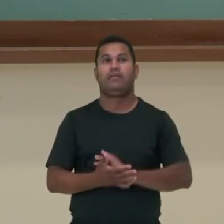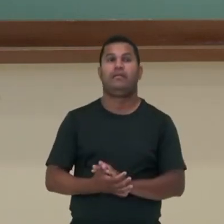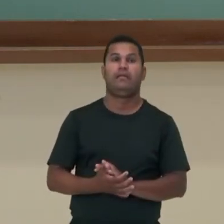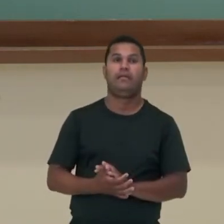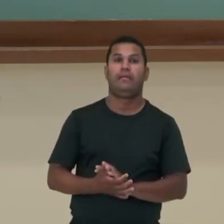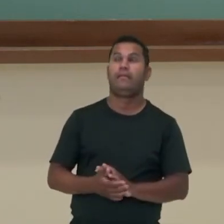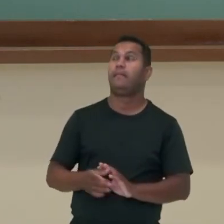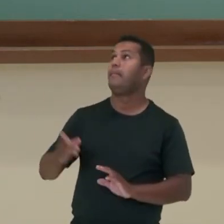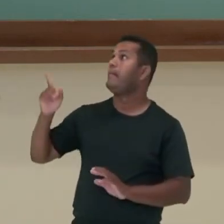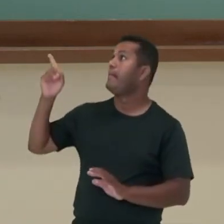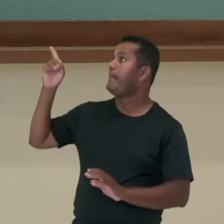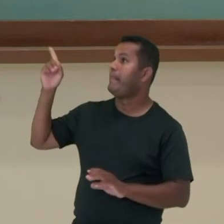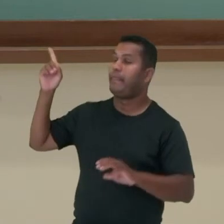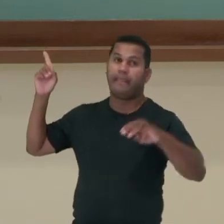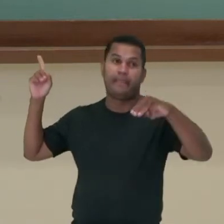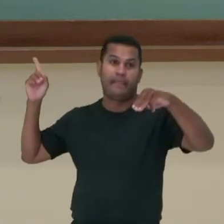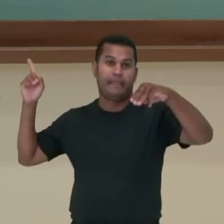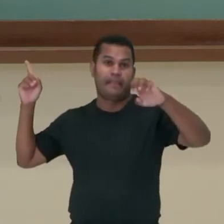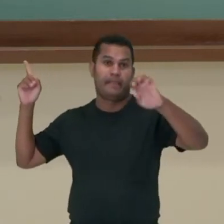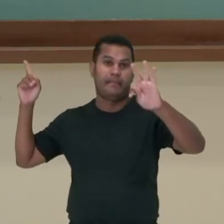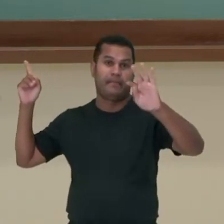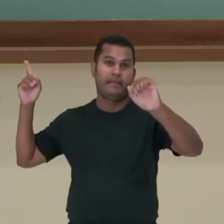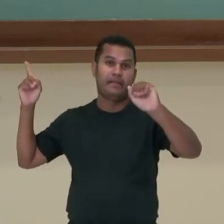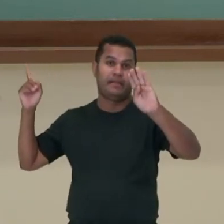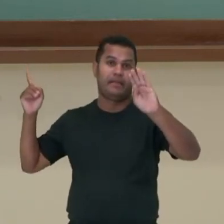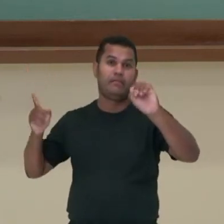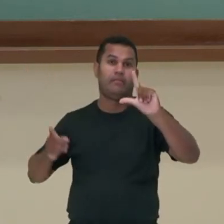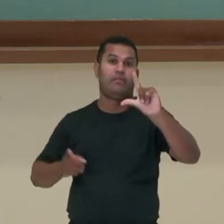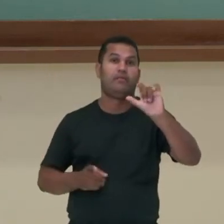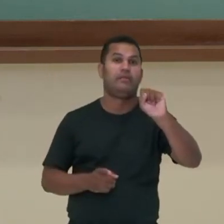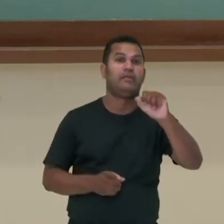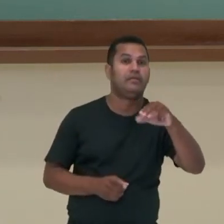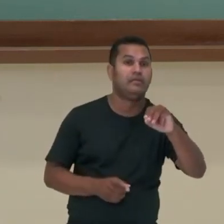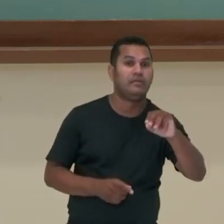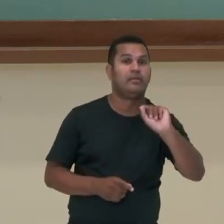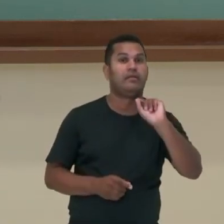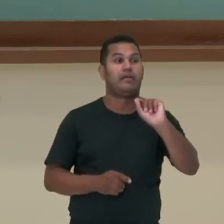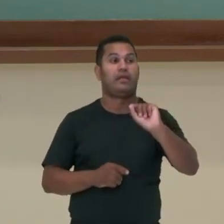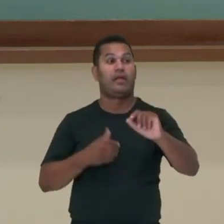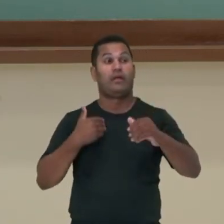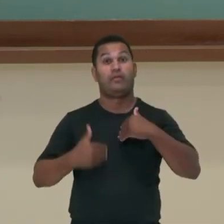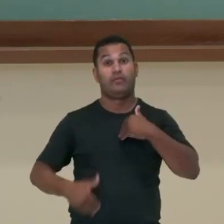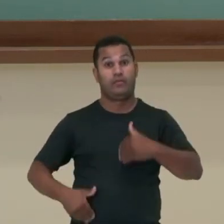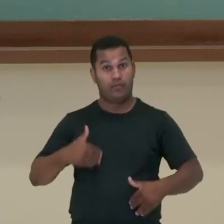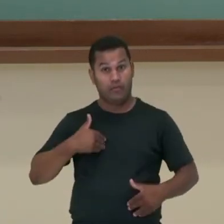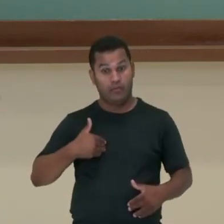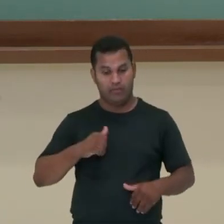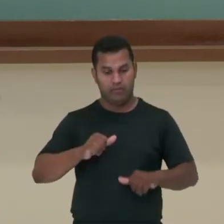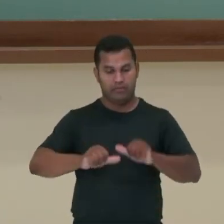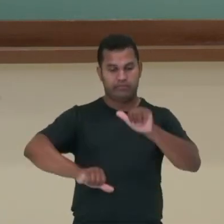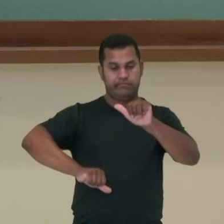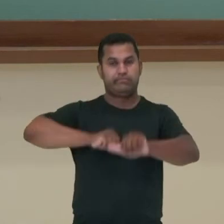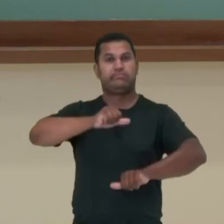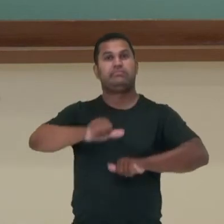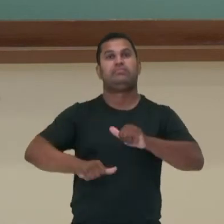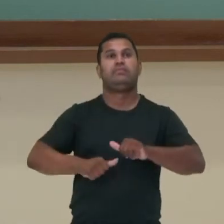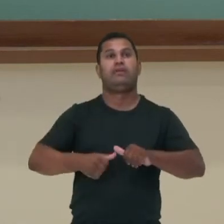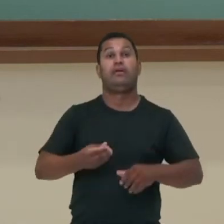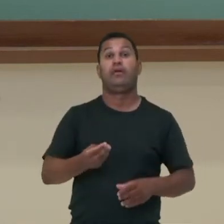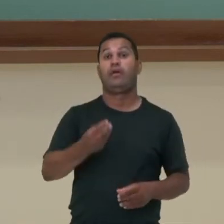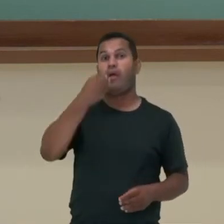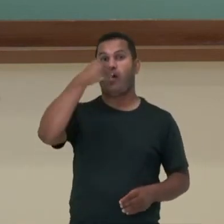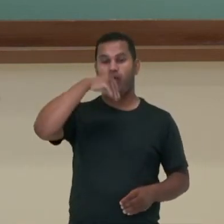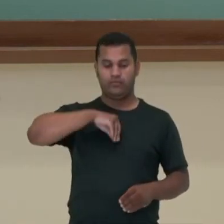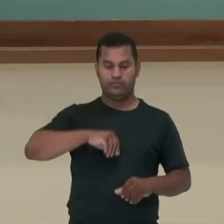possuem metabolismo, que são as reações químicas do nosso corpo, né, que vão construir ou degradar alguma substância. E